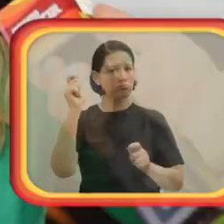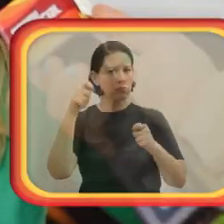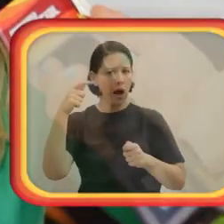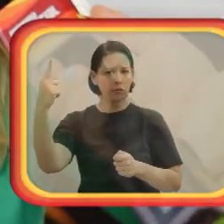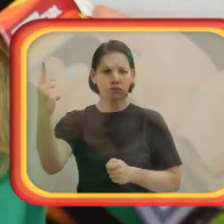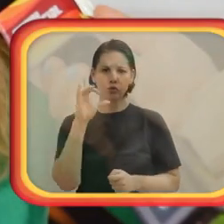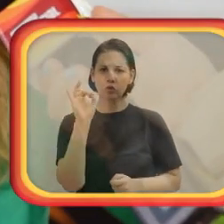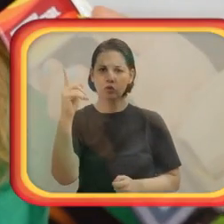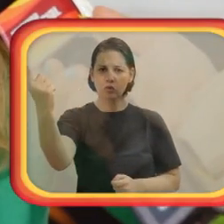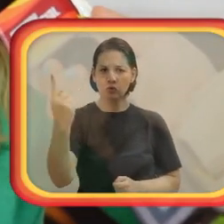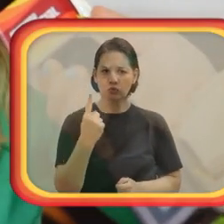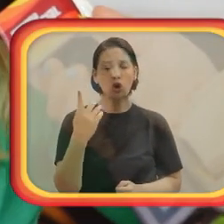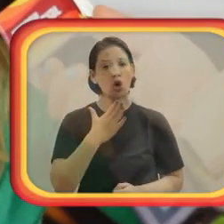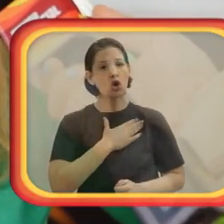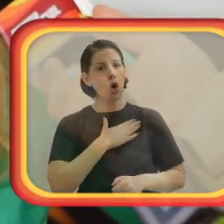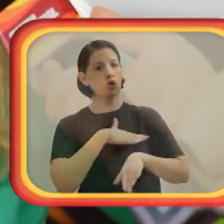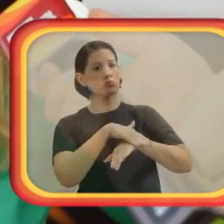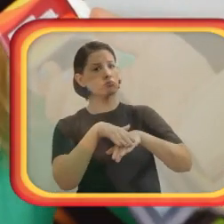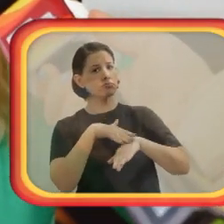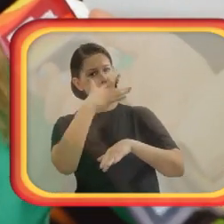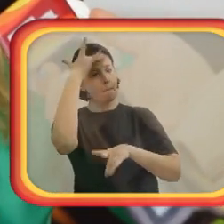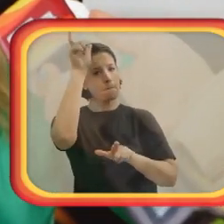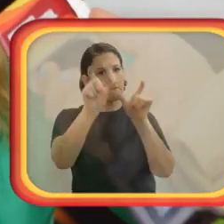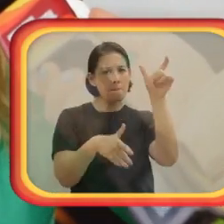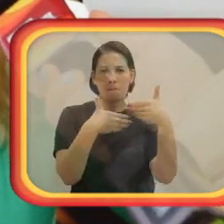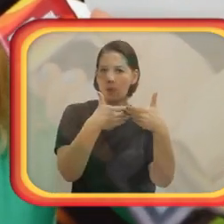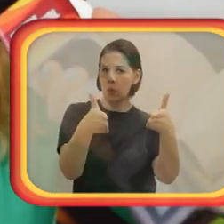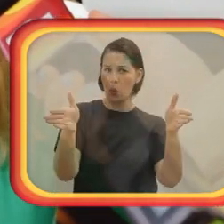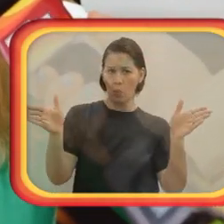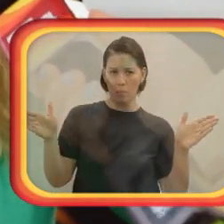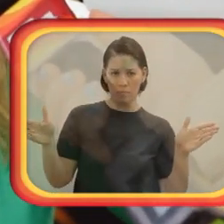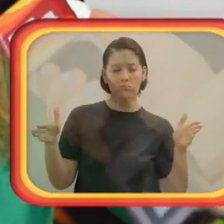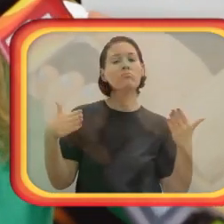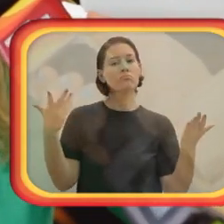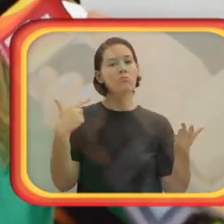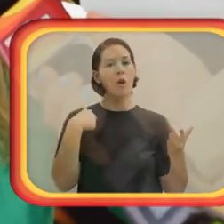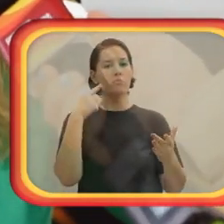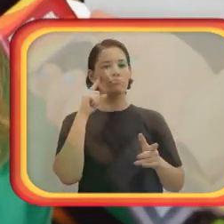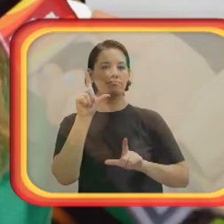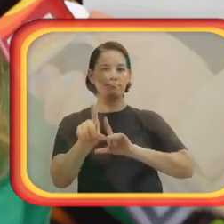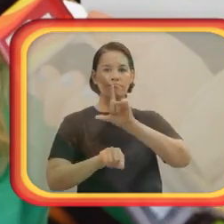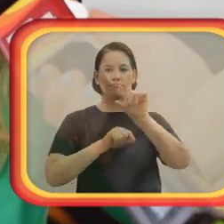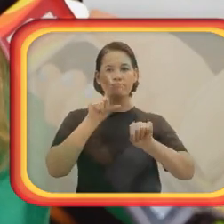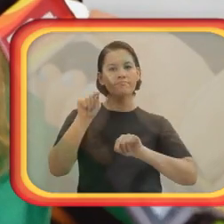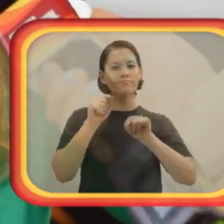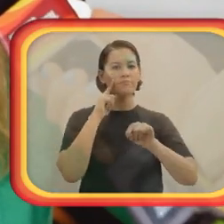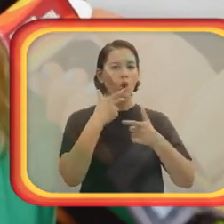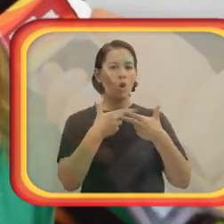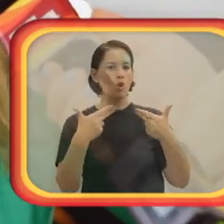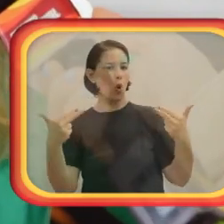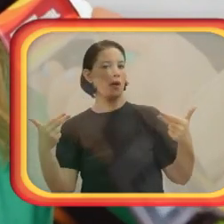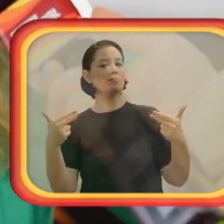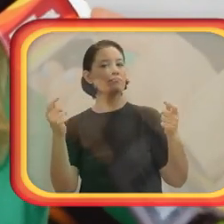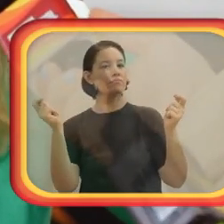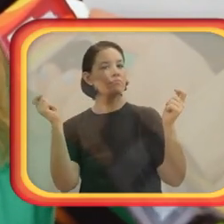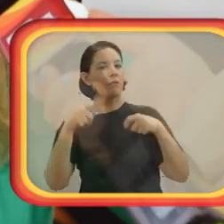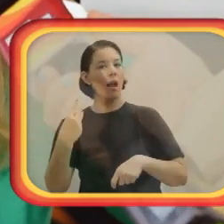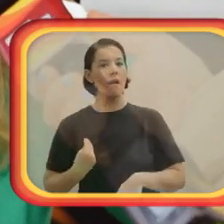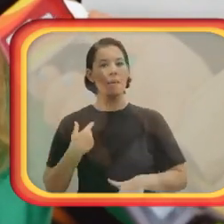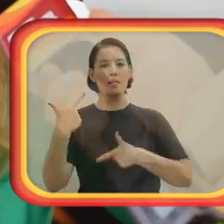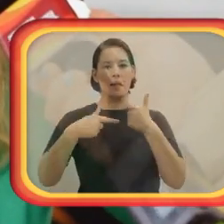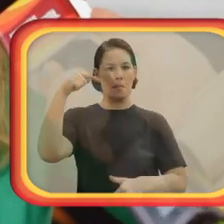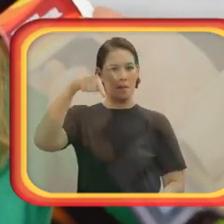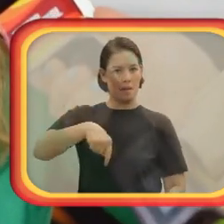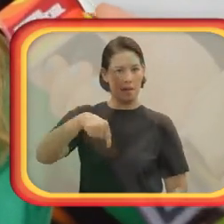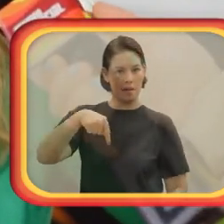motora, se ele gosta de conversar com o público. Então a gente leva em consideração uma série de coisas para que eles possam